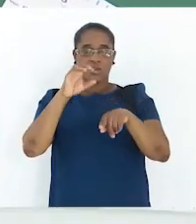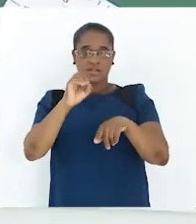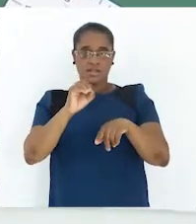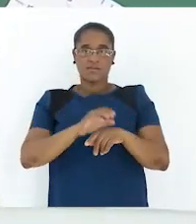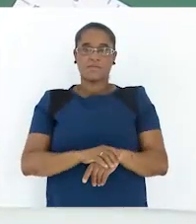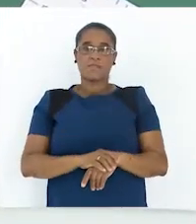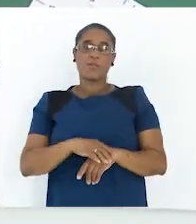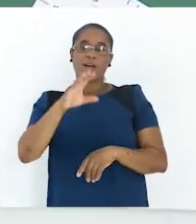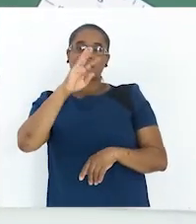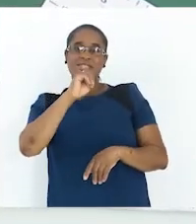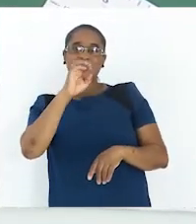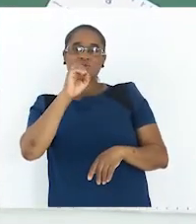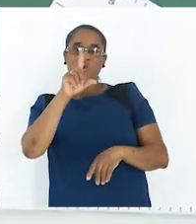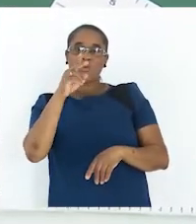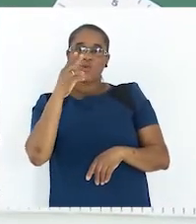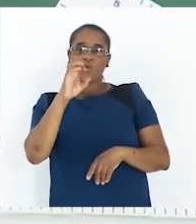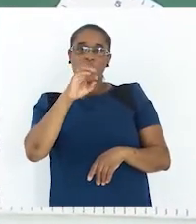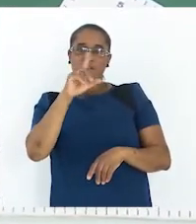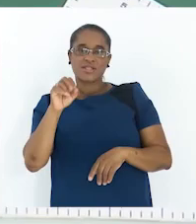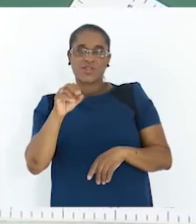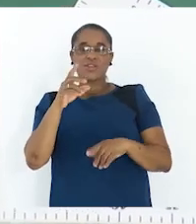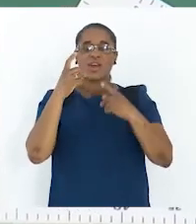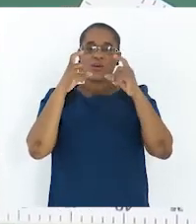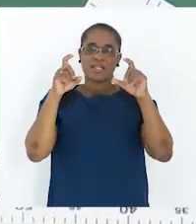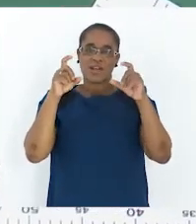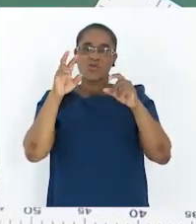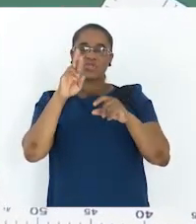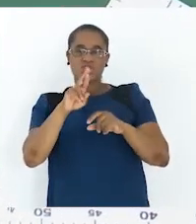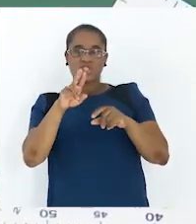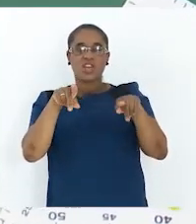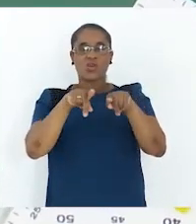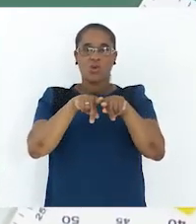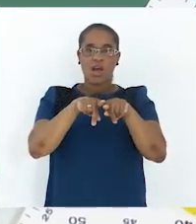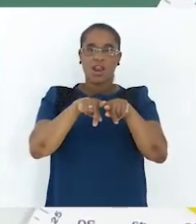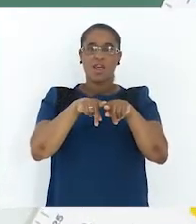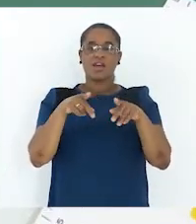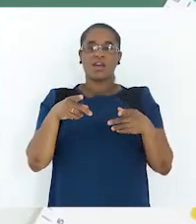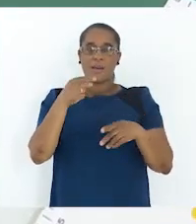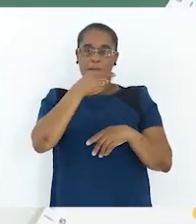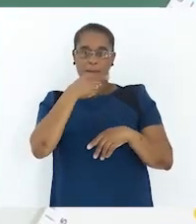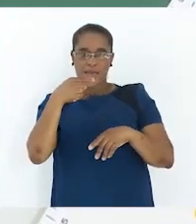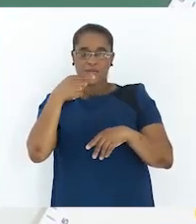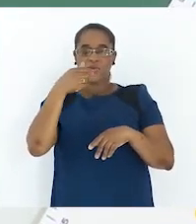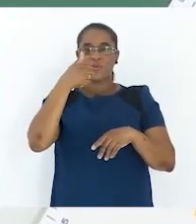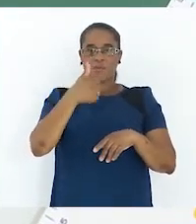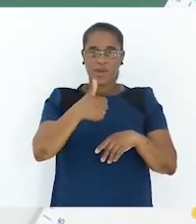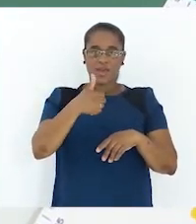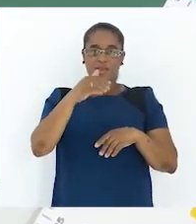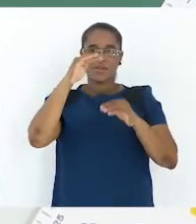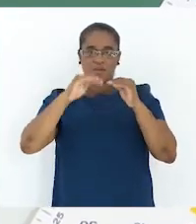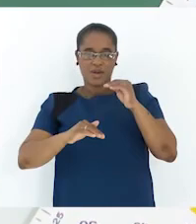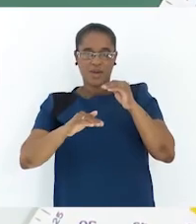a solução da equação, o x, é igual a menos b